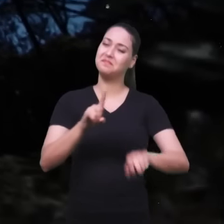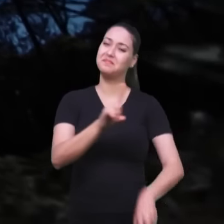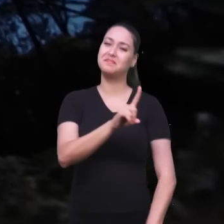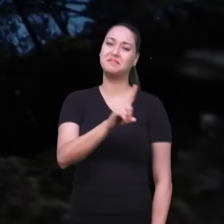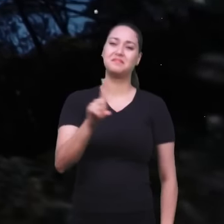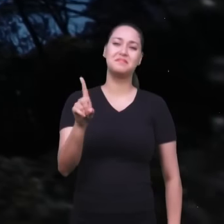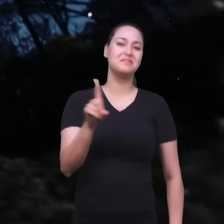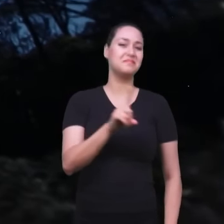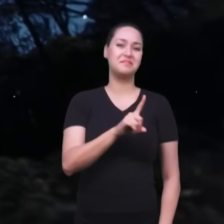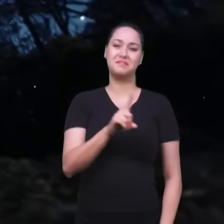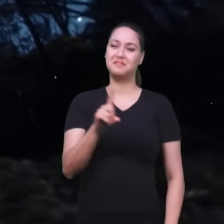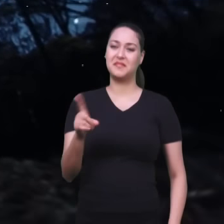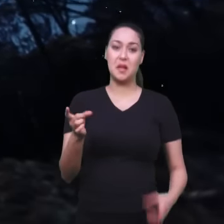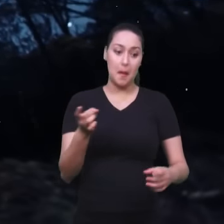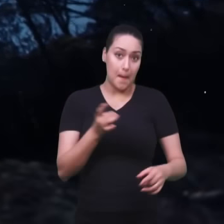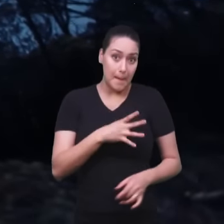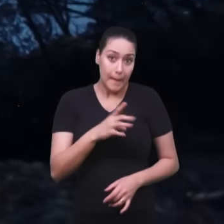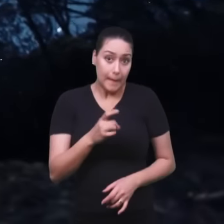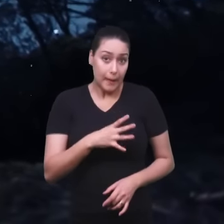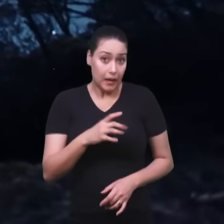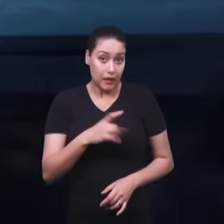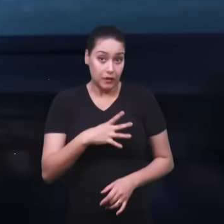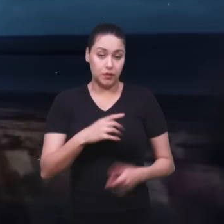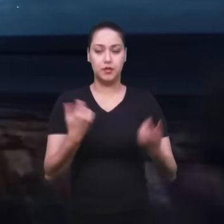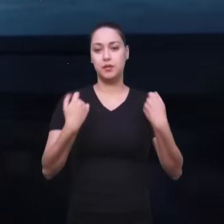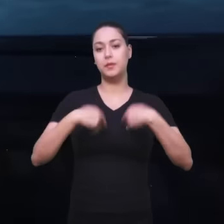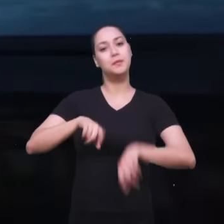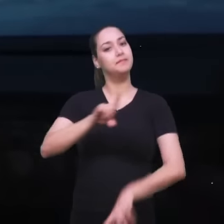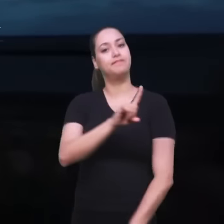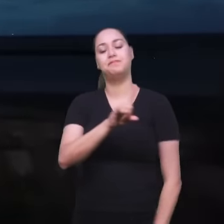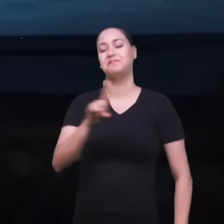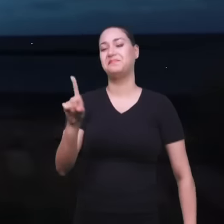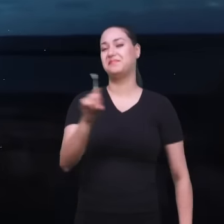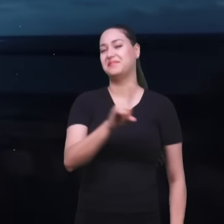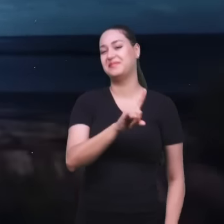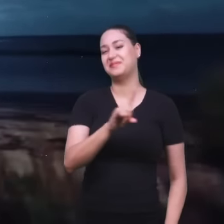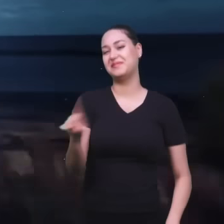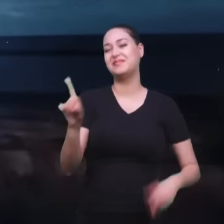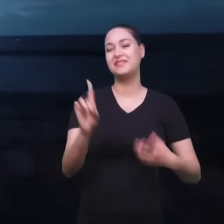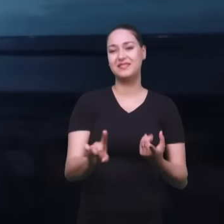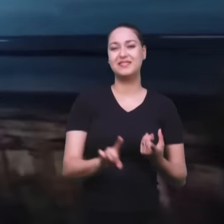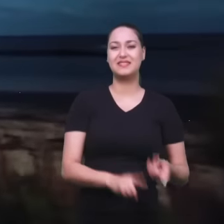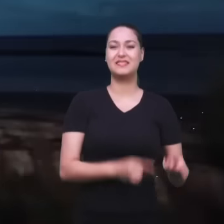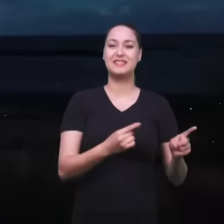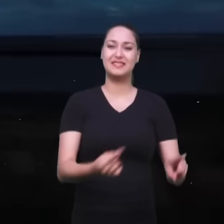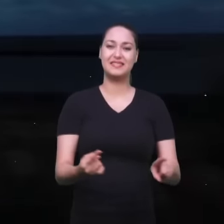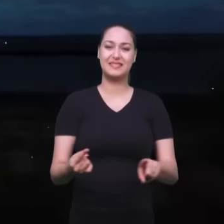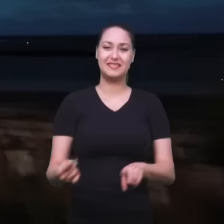há o que temer